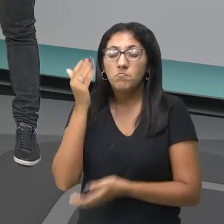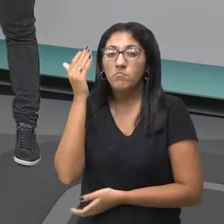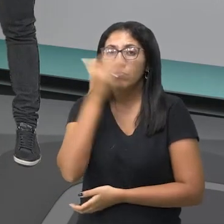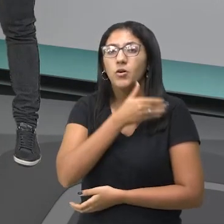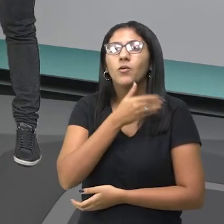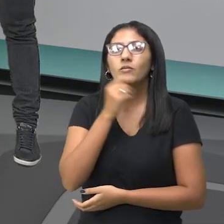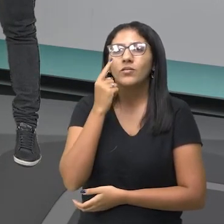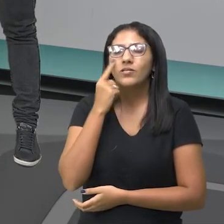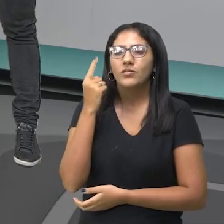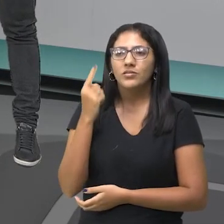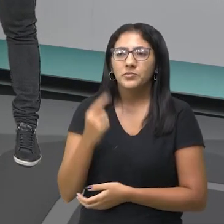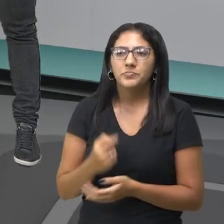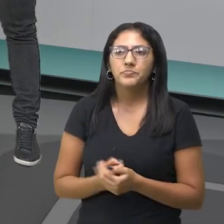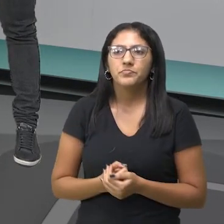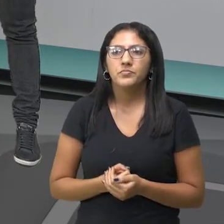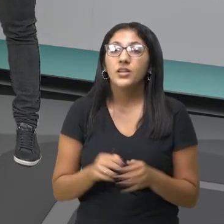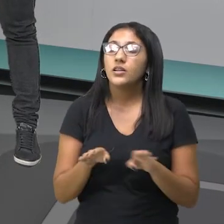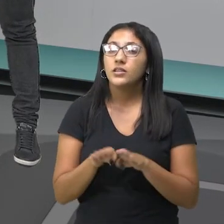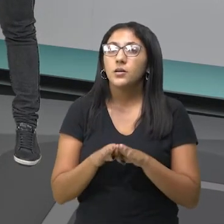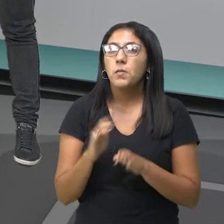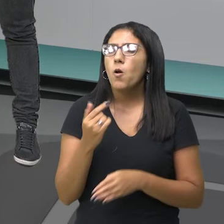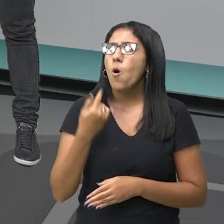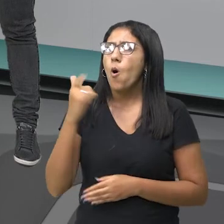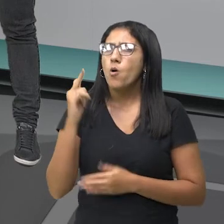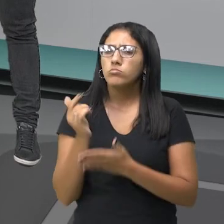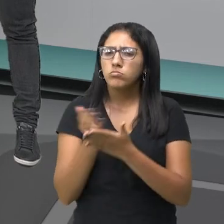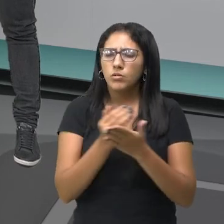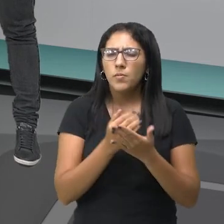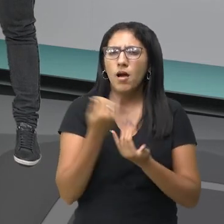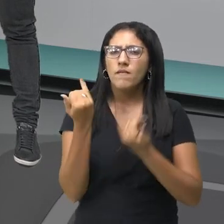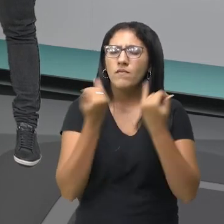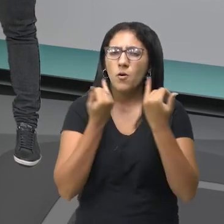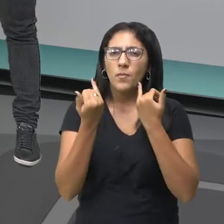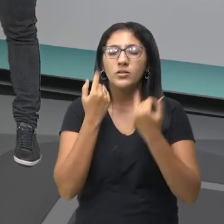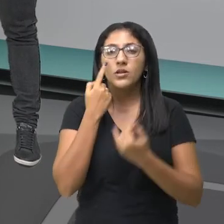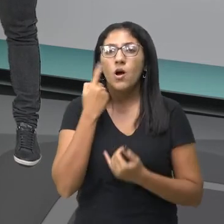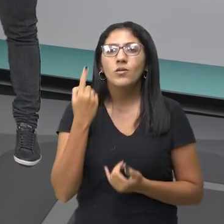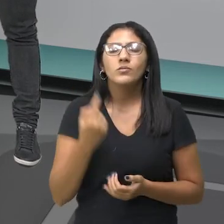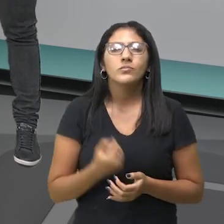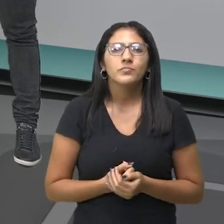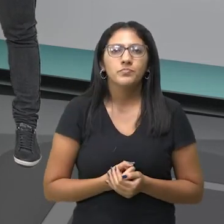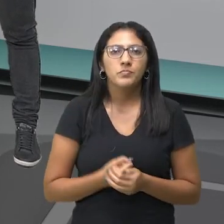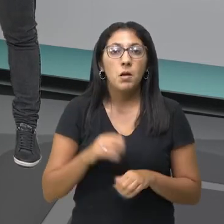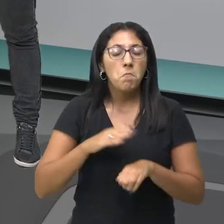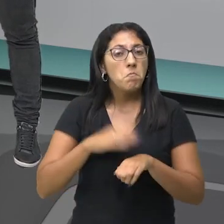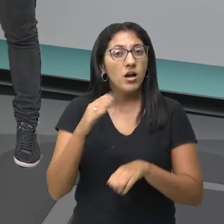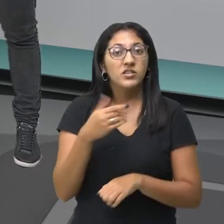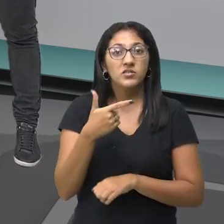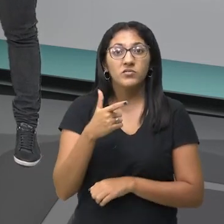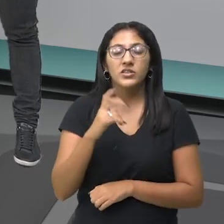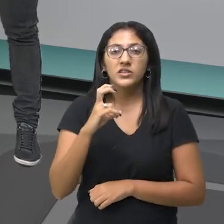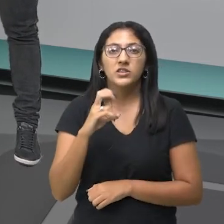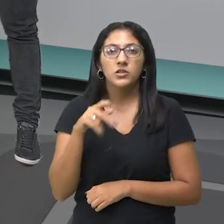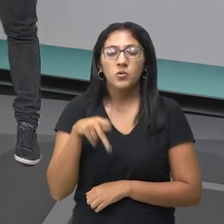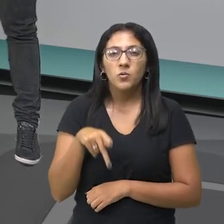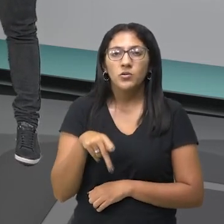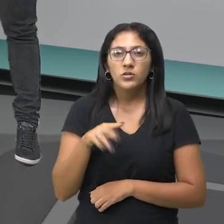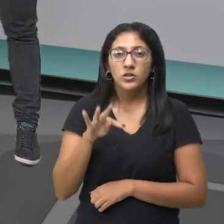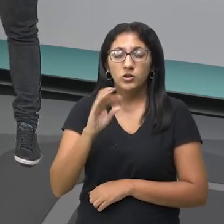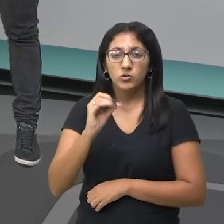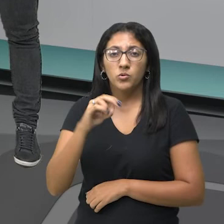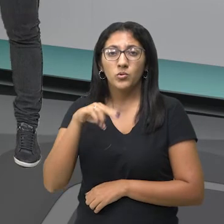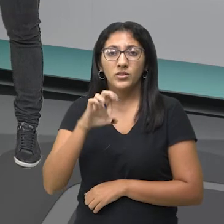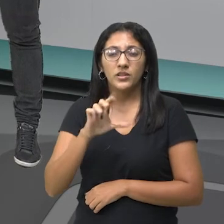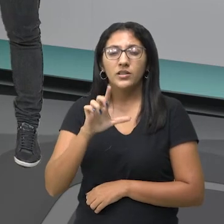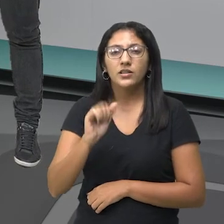lixo. E observe que eu tenho mais informações com o texto aqui, com o hipertexto. Olha só, mais de 25 toneladas de lixo são